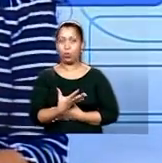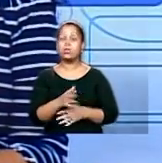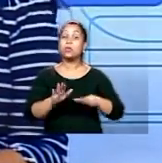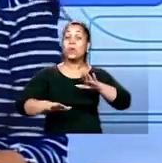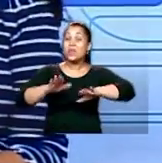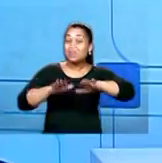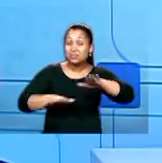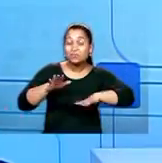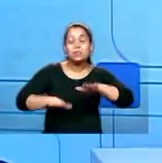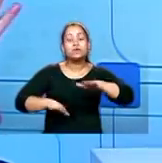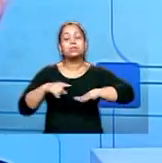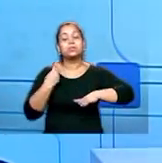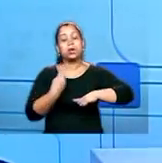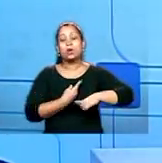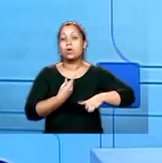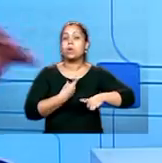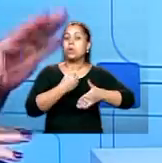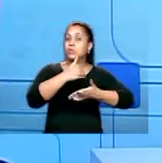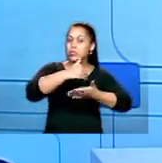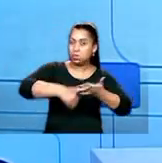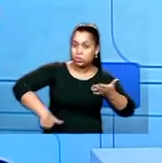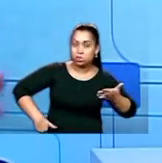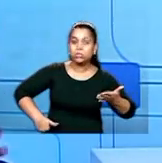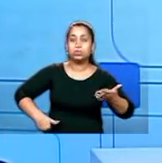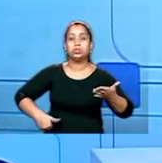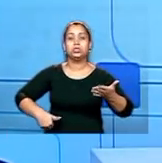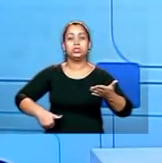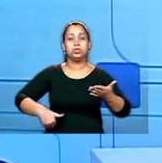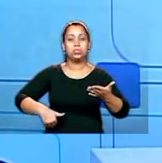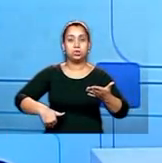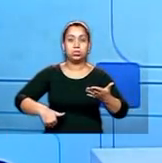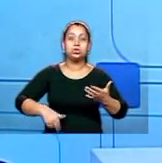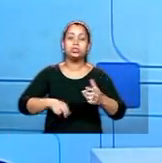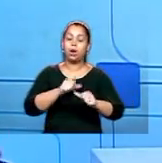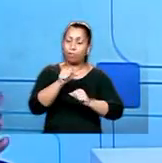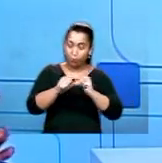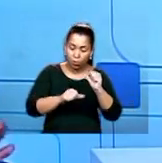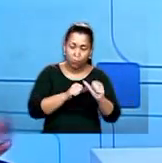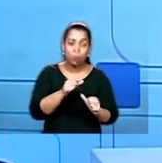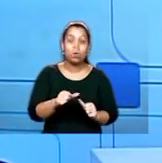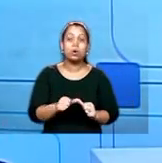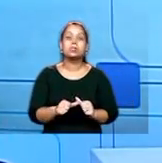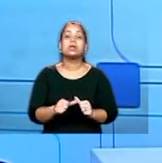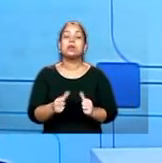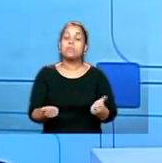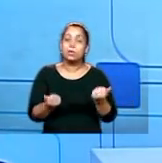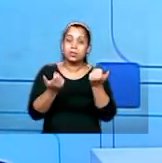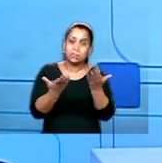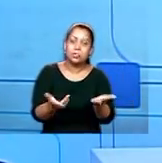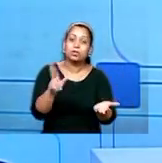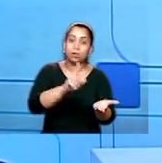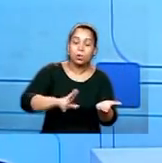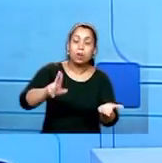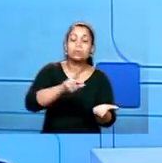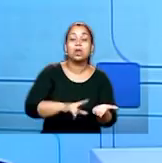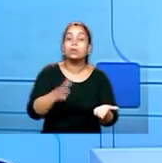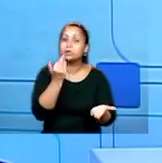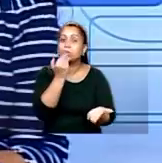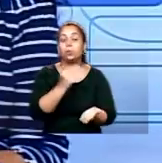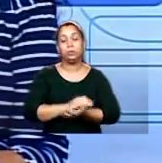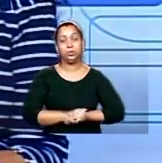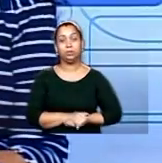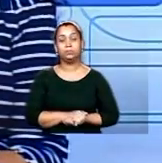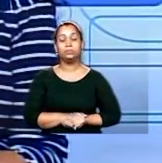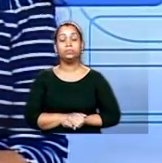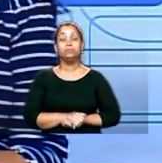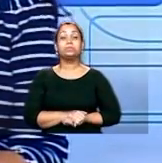a gente retira, processa para chegar pronta para ser utilizada, para ser consumida.